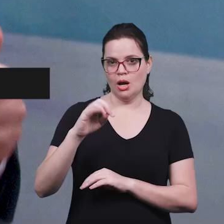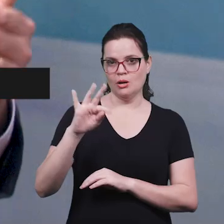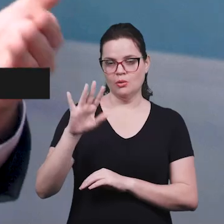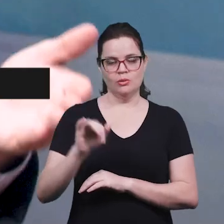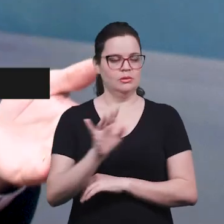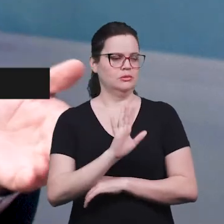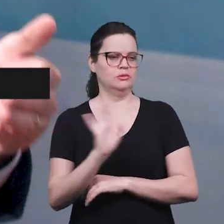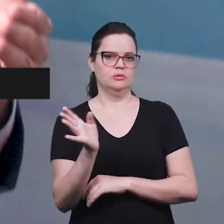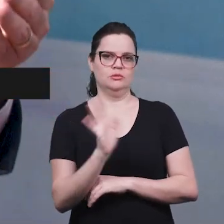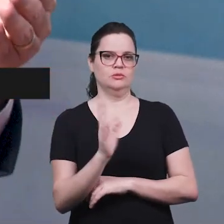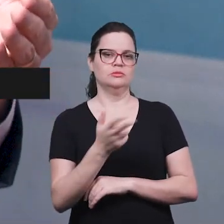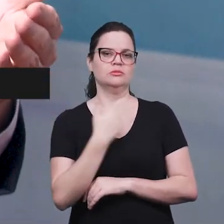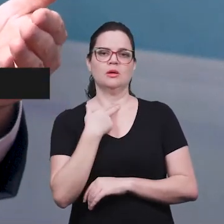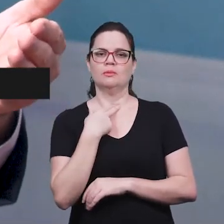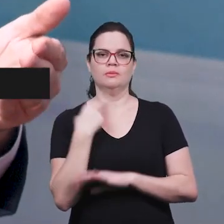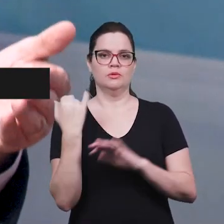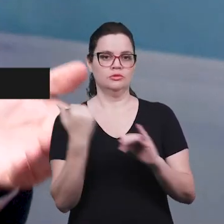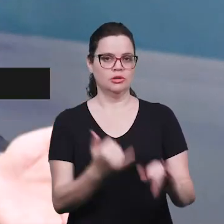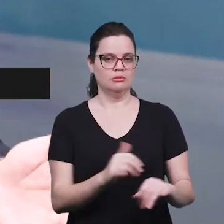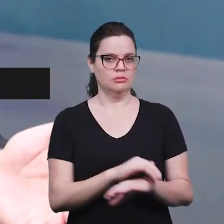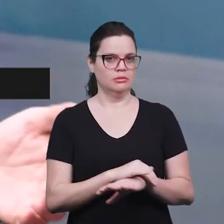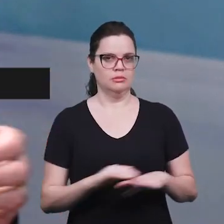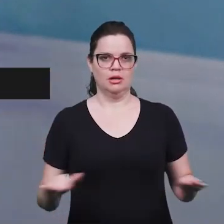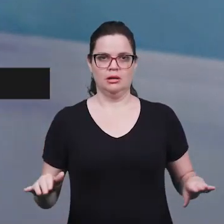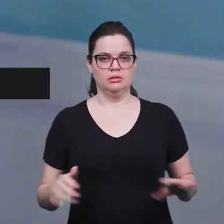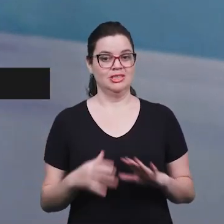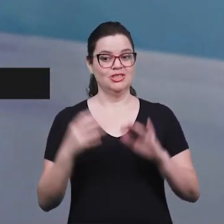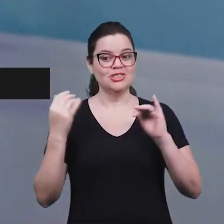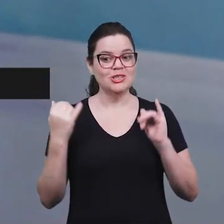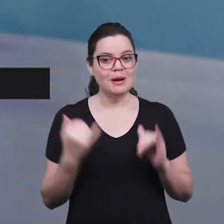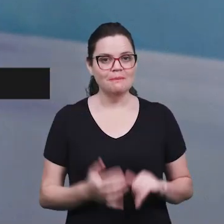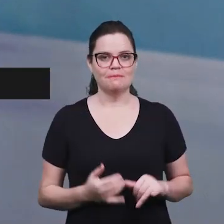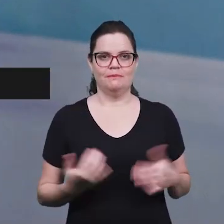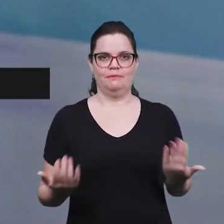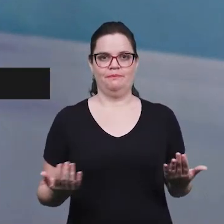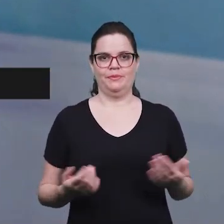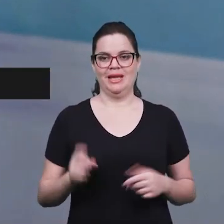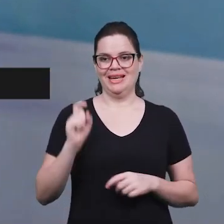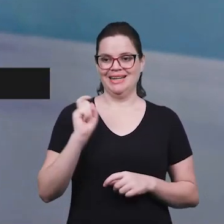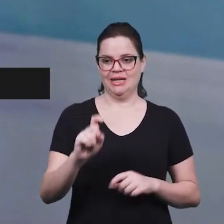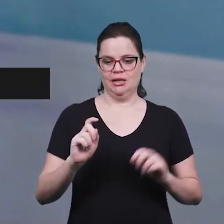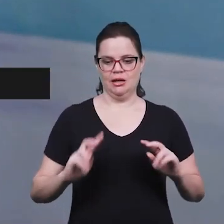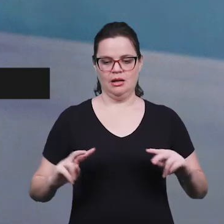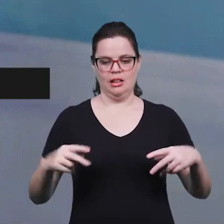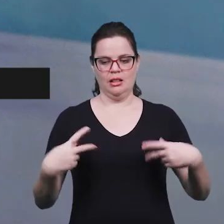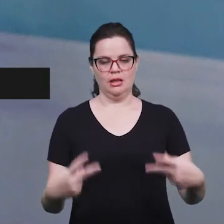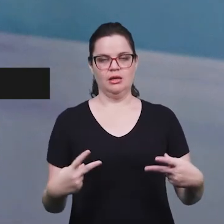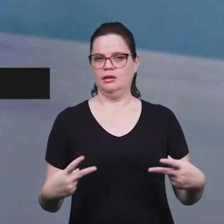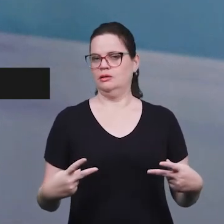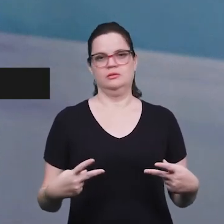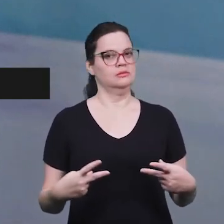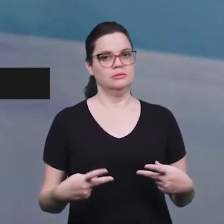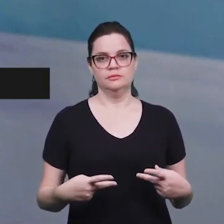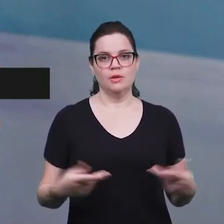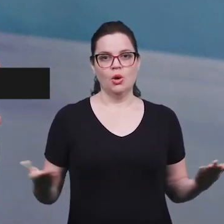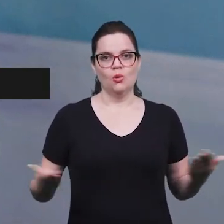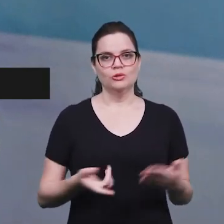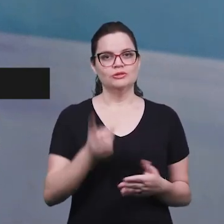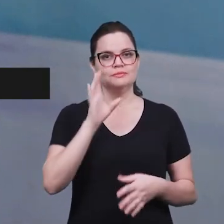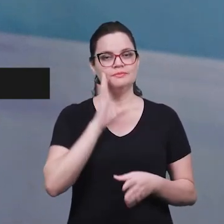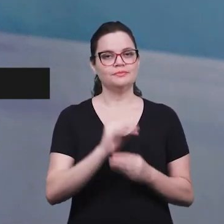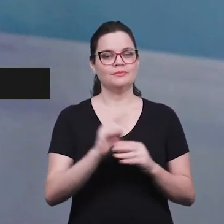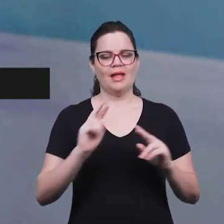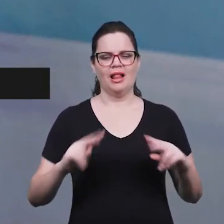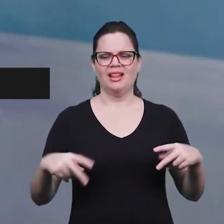conta corrente, sua conta investimento, jamais clique em links. Vivemos uma chuva de